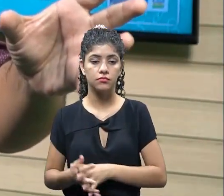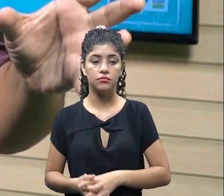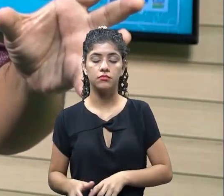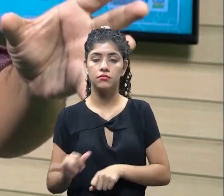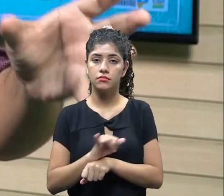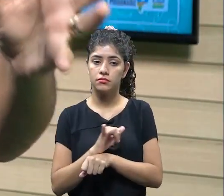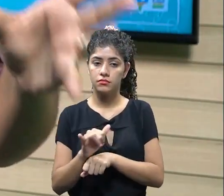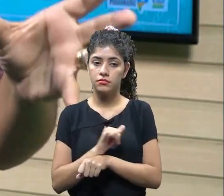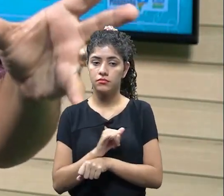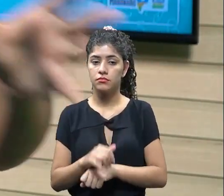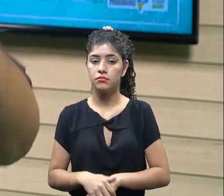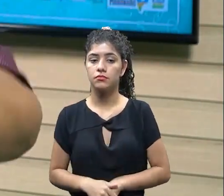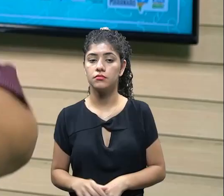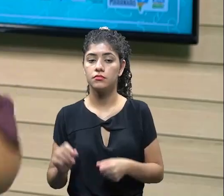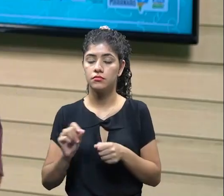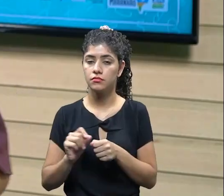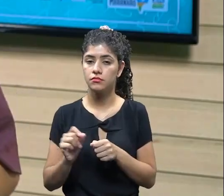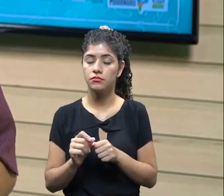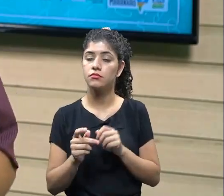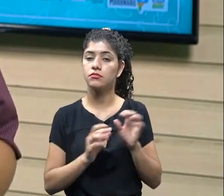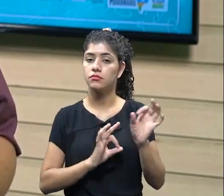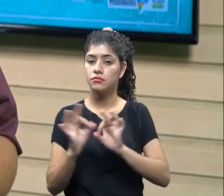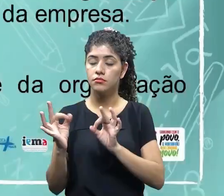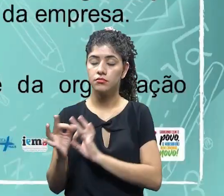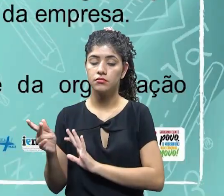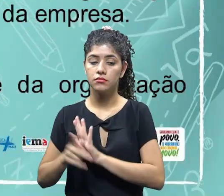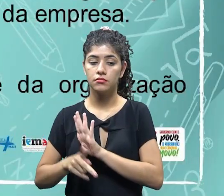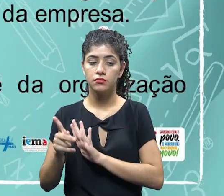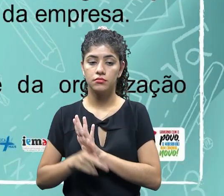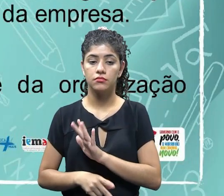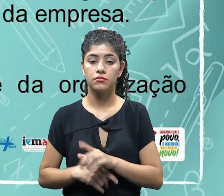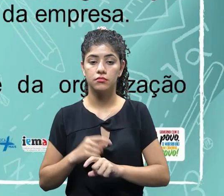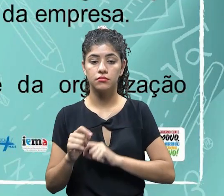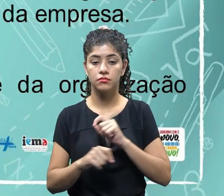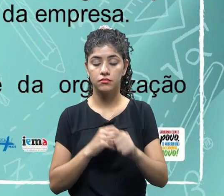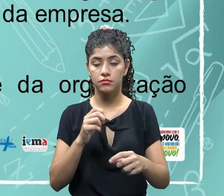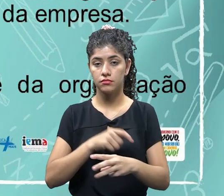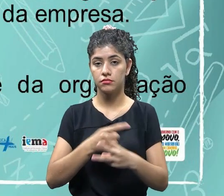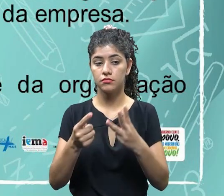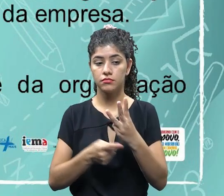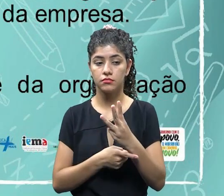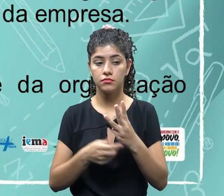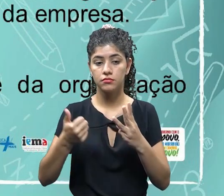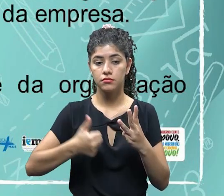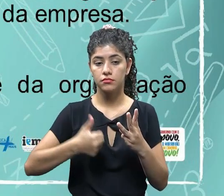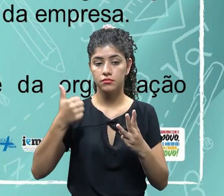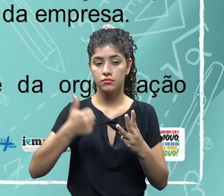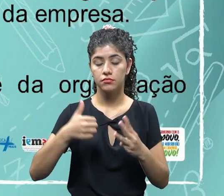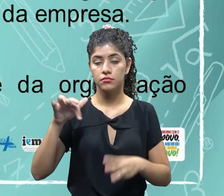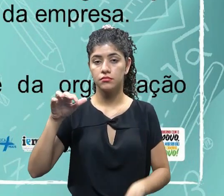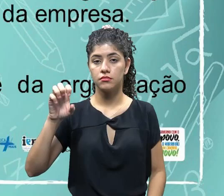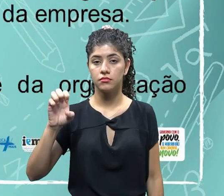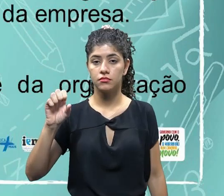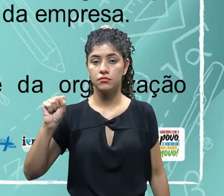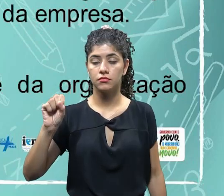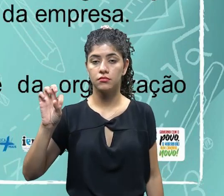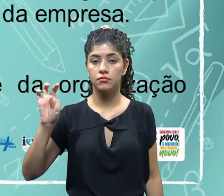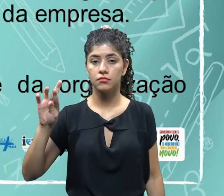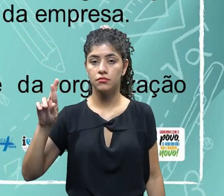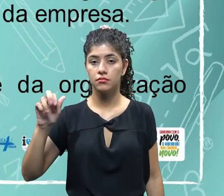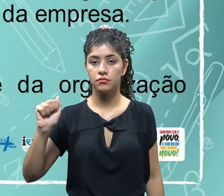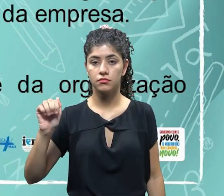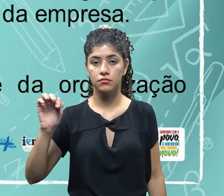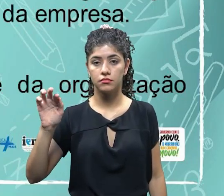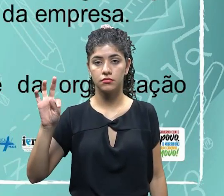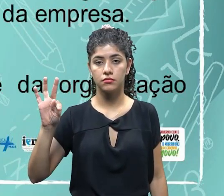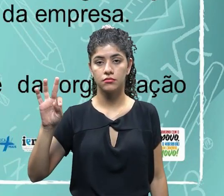da estratégia. E para fazer estratégia, eu preciso fazer o planejamento. O planejamento ele divide em 3 partes. Primeiro, o planejamento estratégico. O que